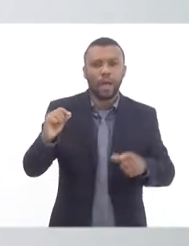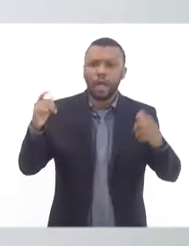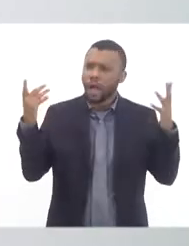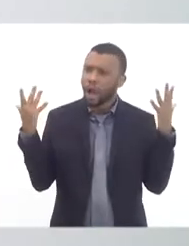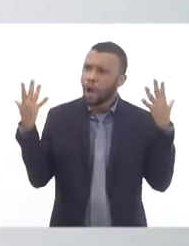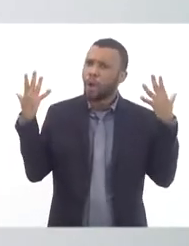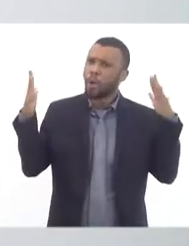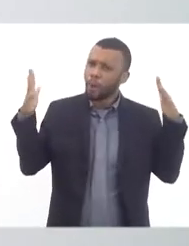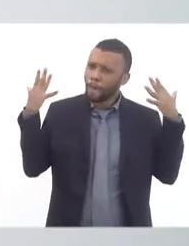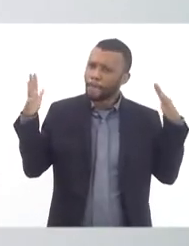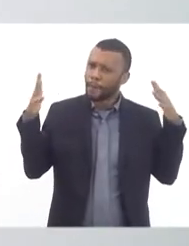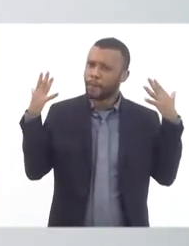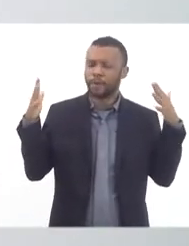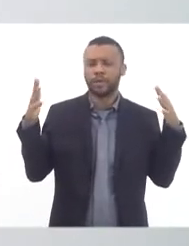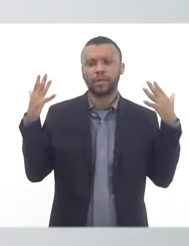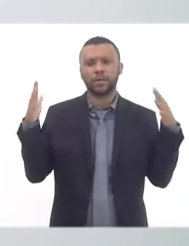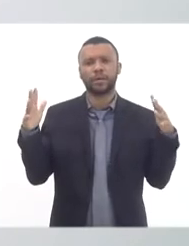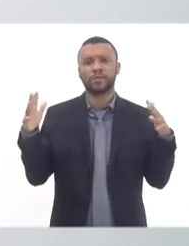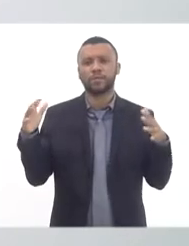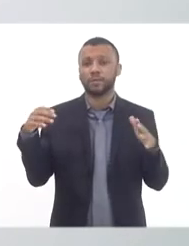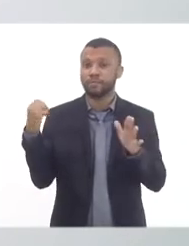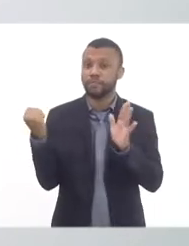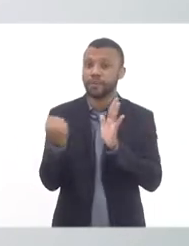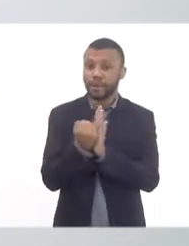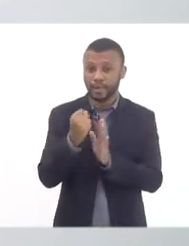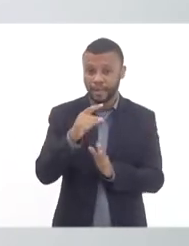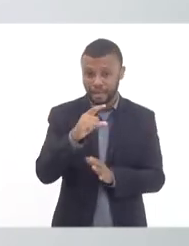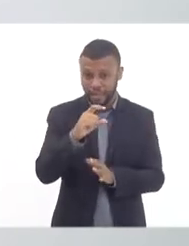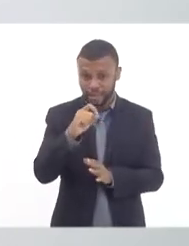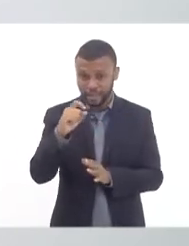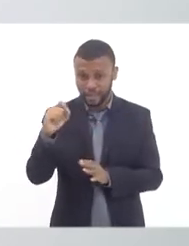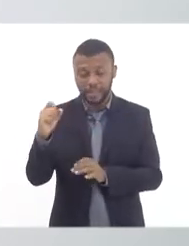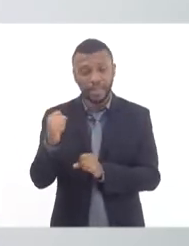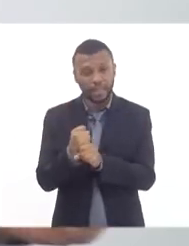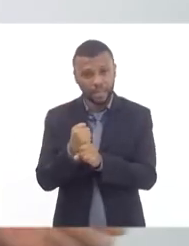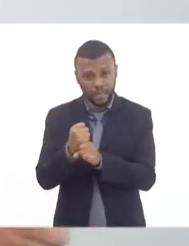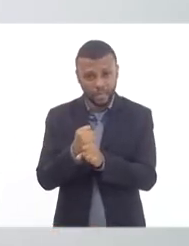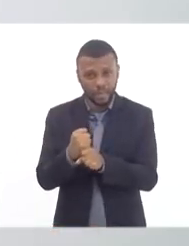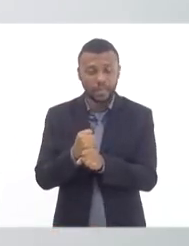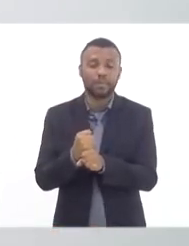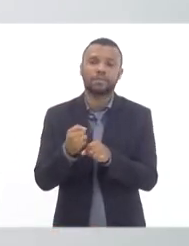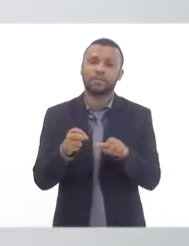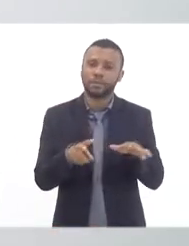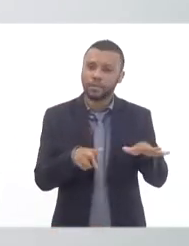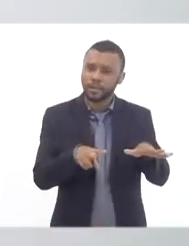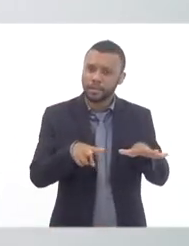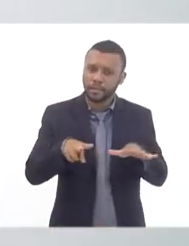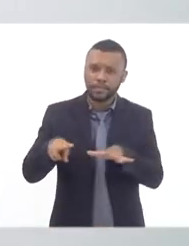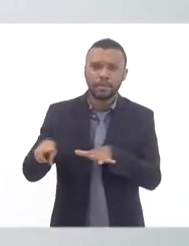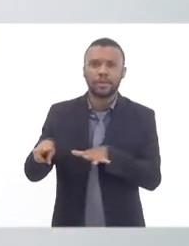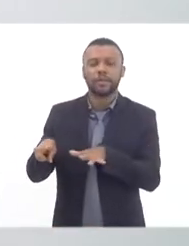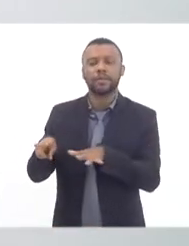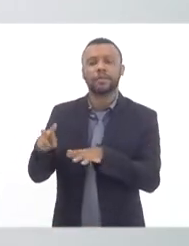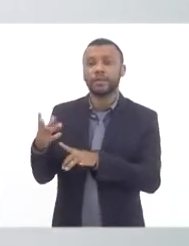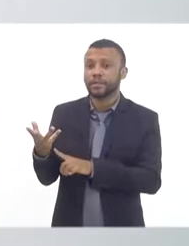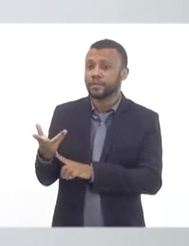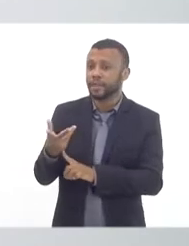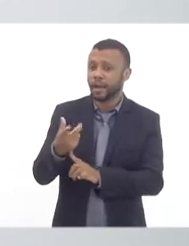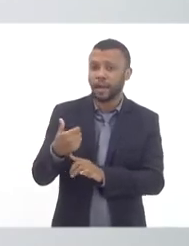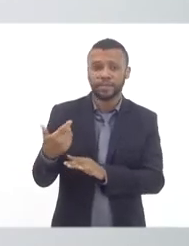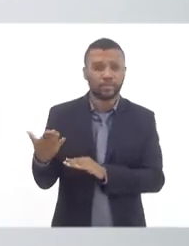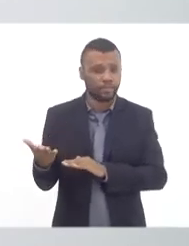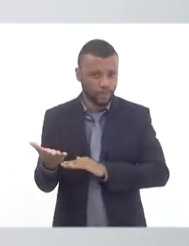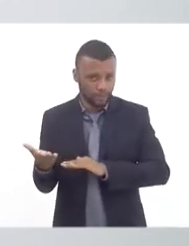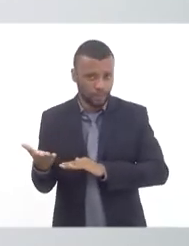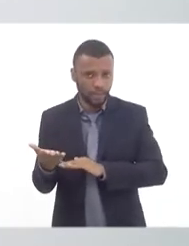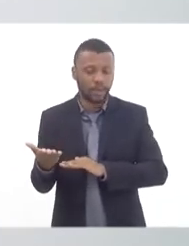comemorando 100 anos da Semana de Arte Moderna,